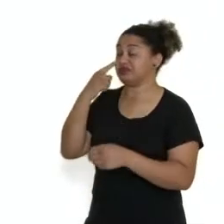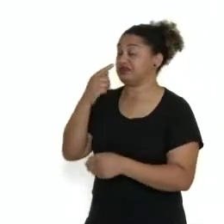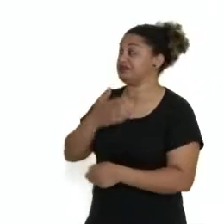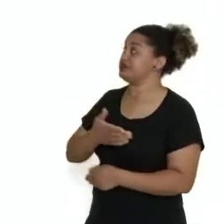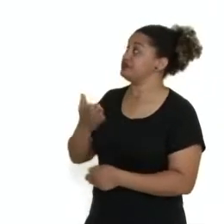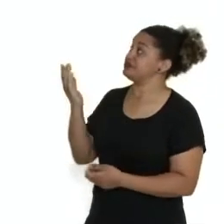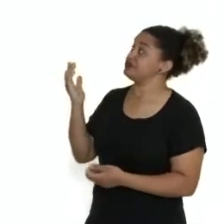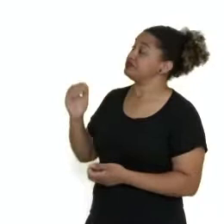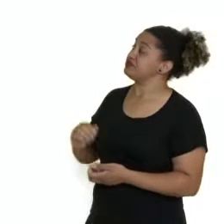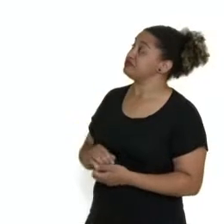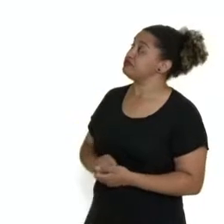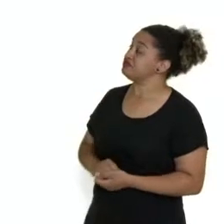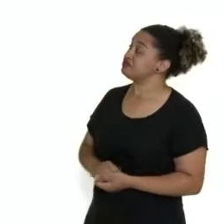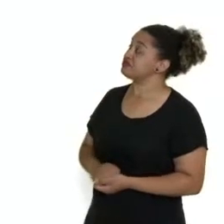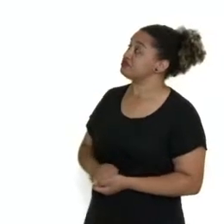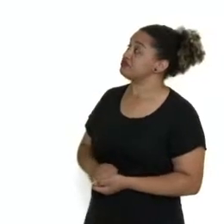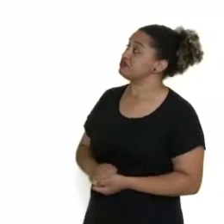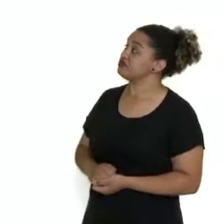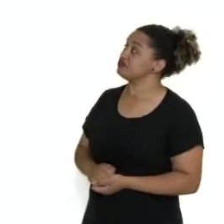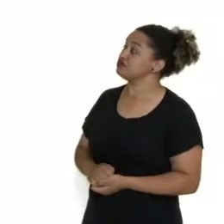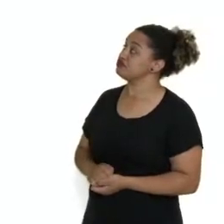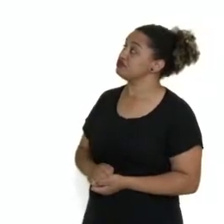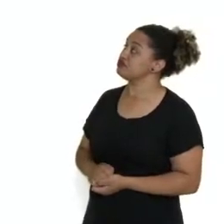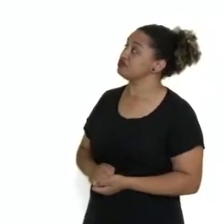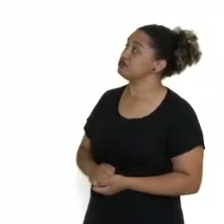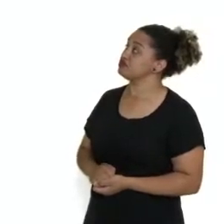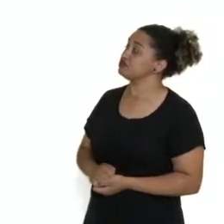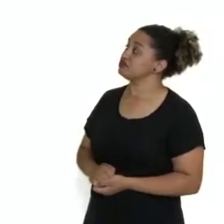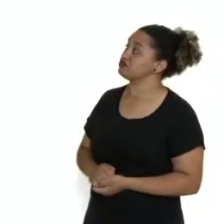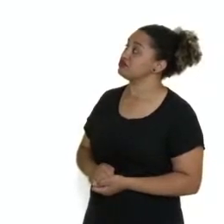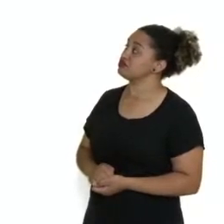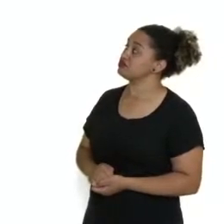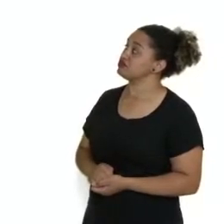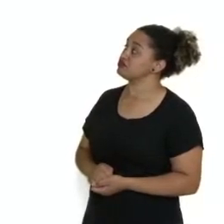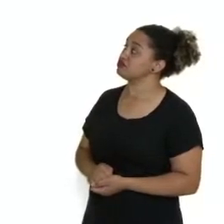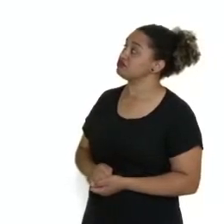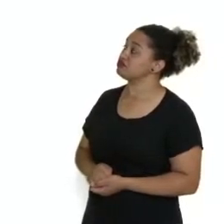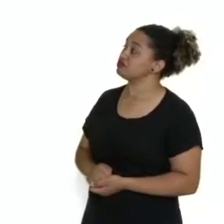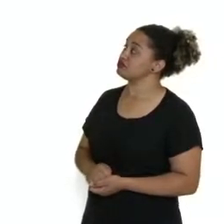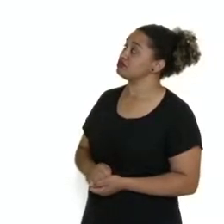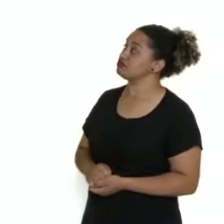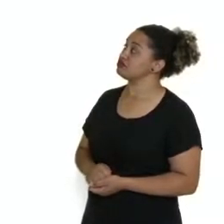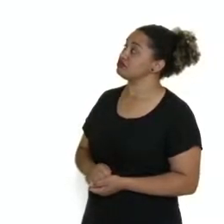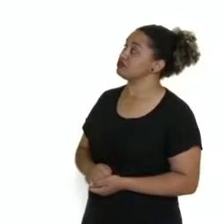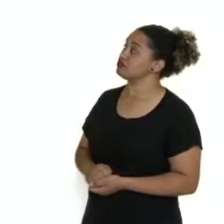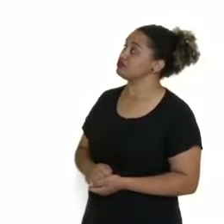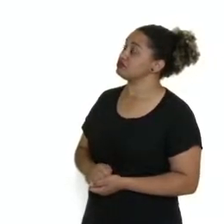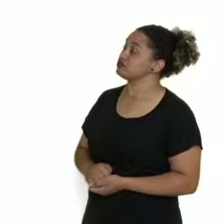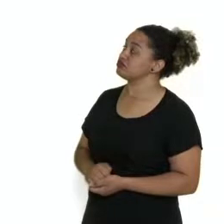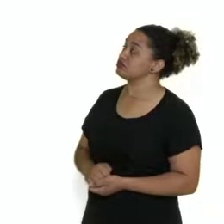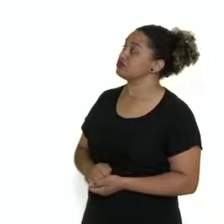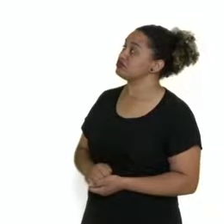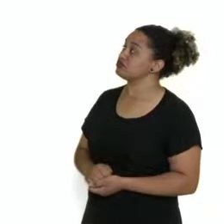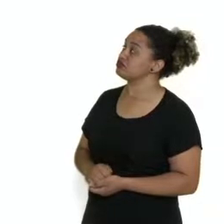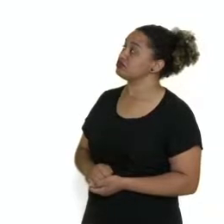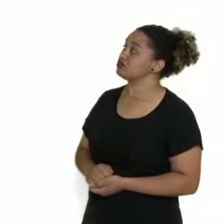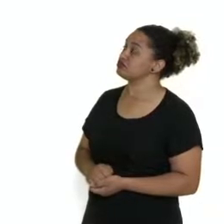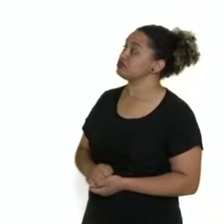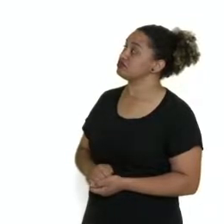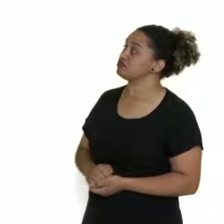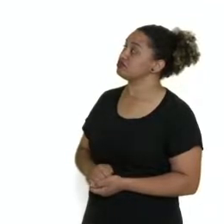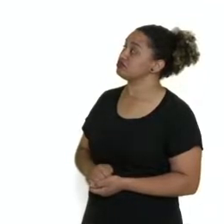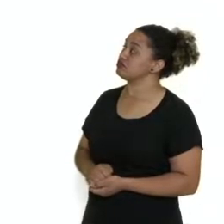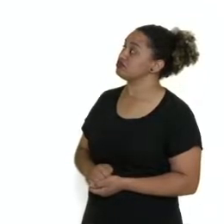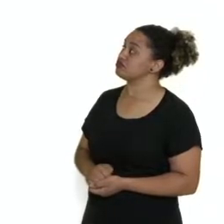data show, TV ou até mesmo de um som muitas vezes é inviável. Por isso, eu tinha sempre à mão